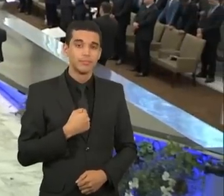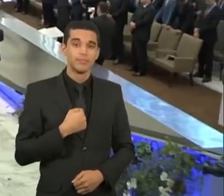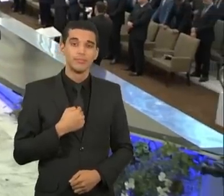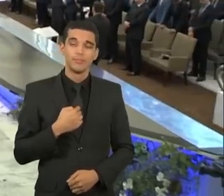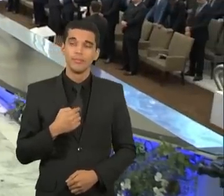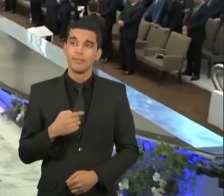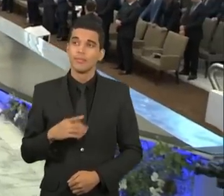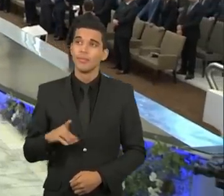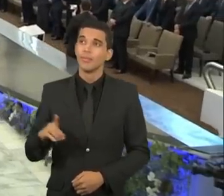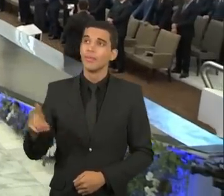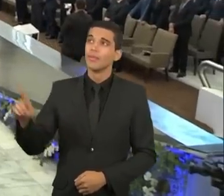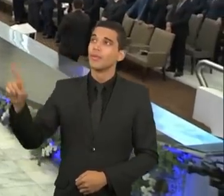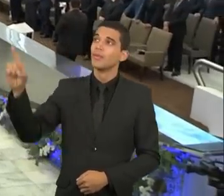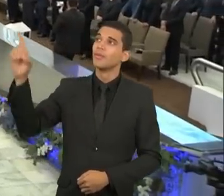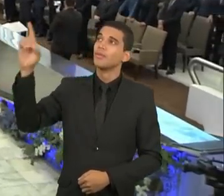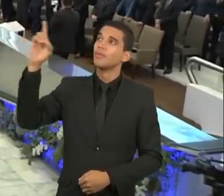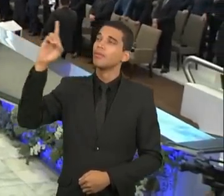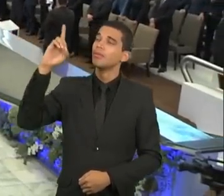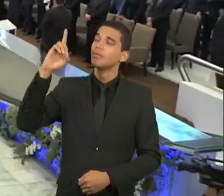E seus